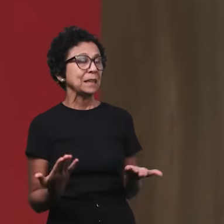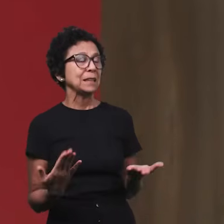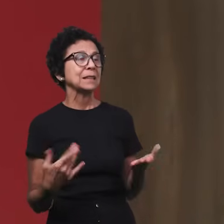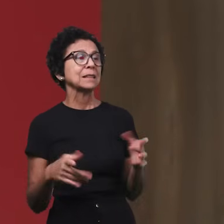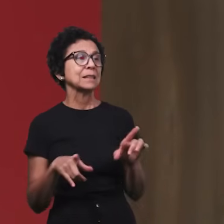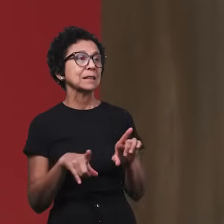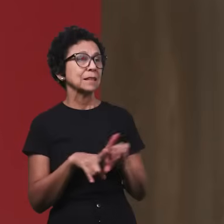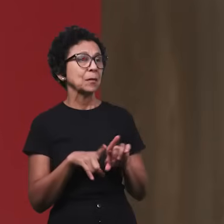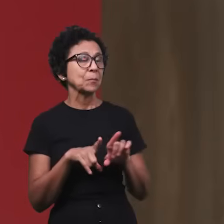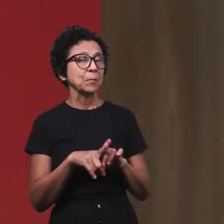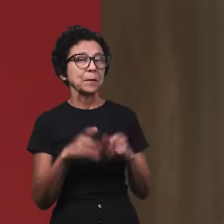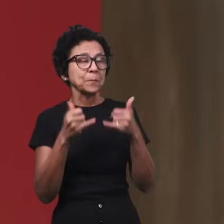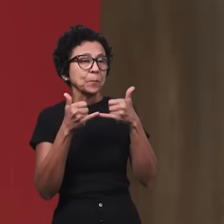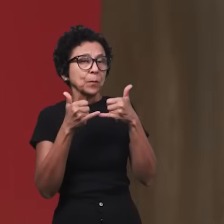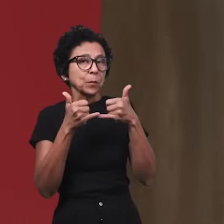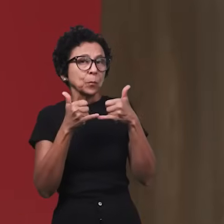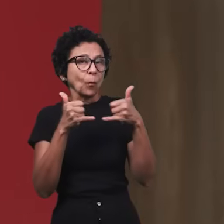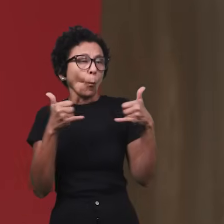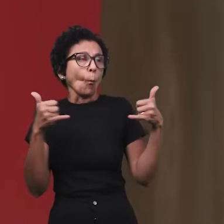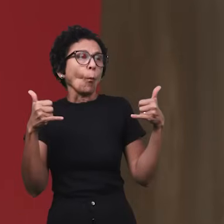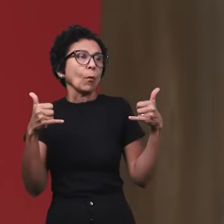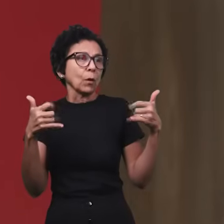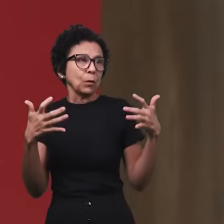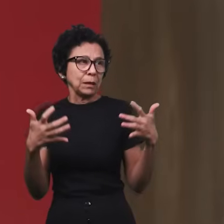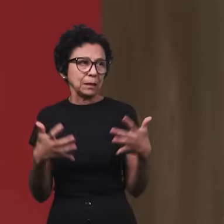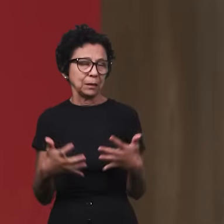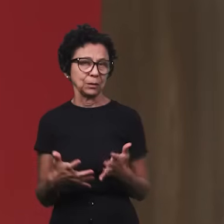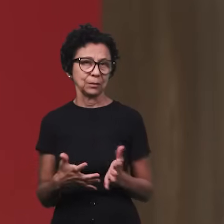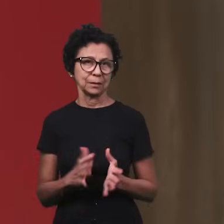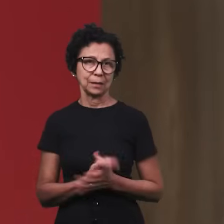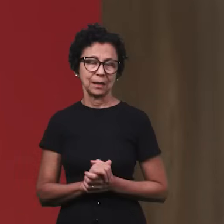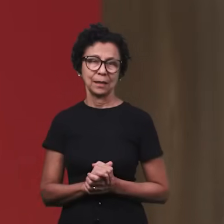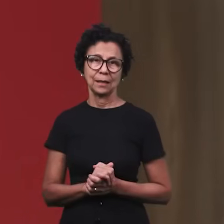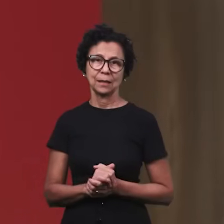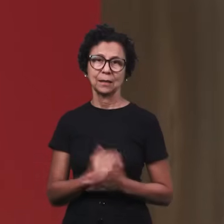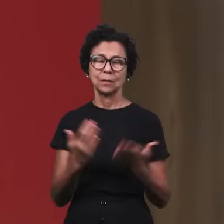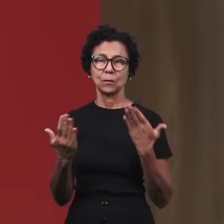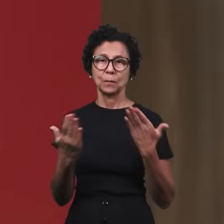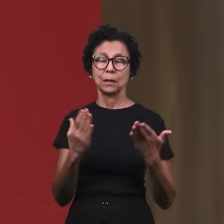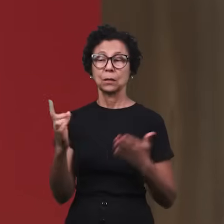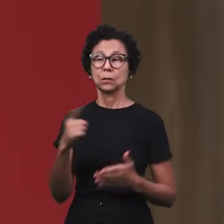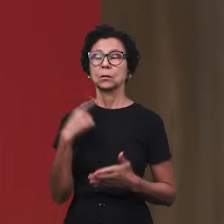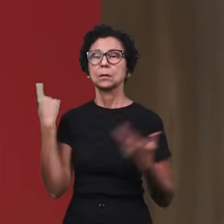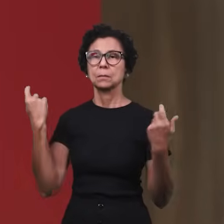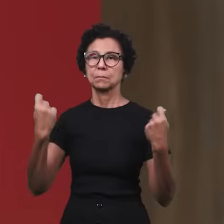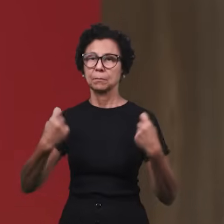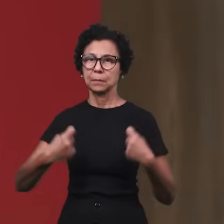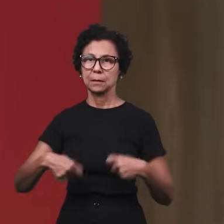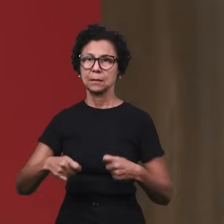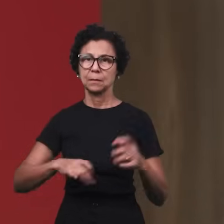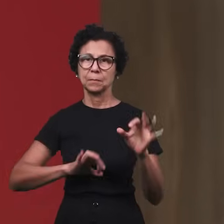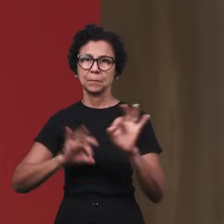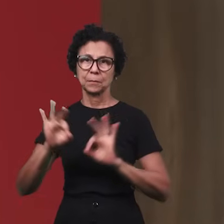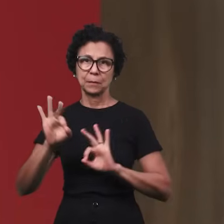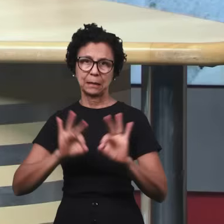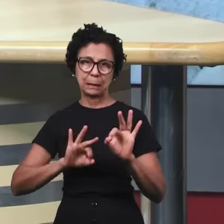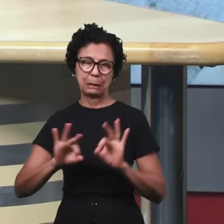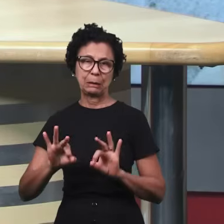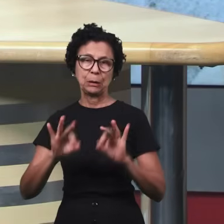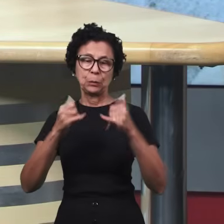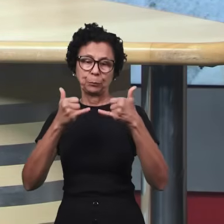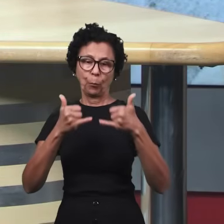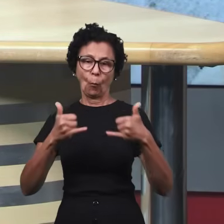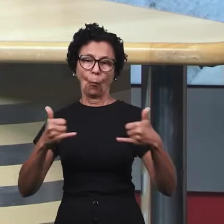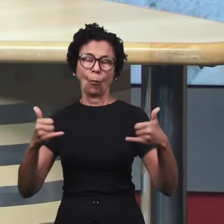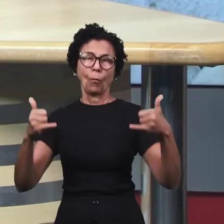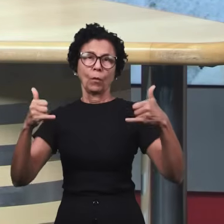linho também nos remete a nós, né, que nós precisamos de buscar e preparar o linho. O linho